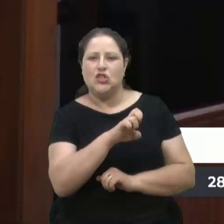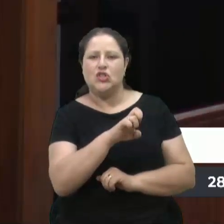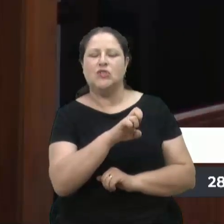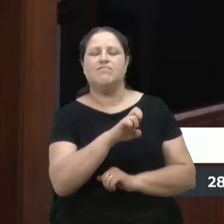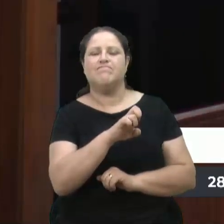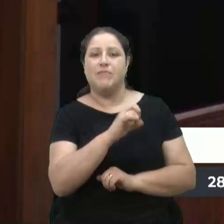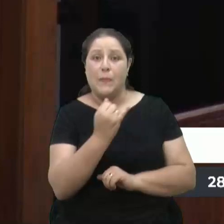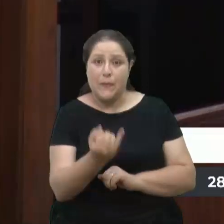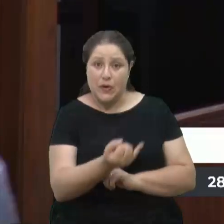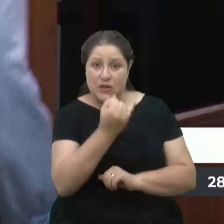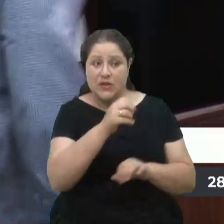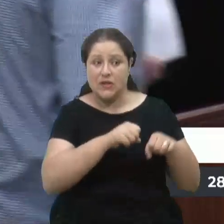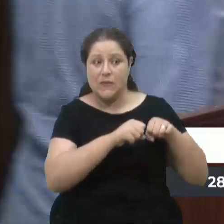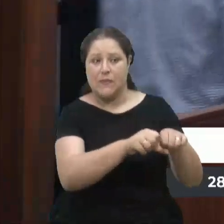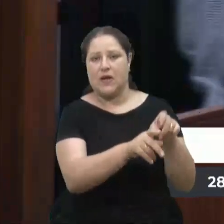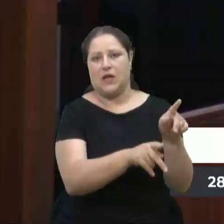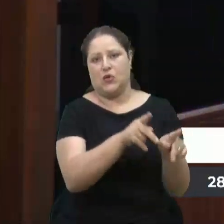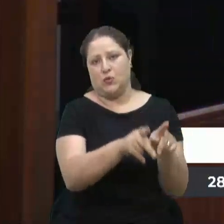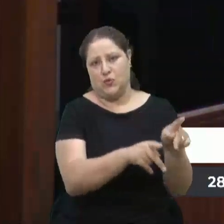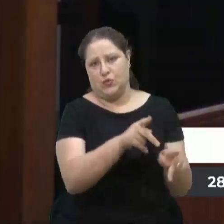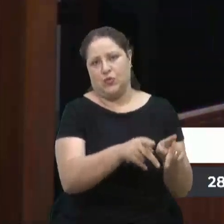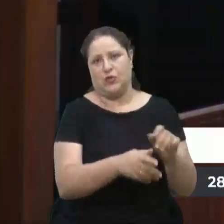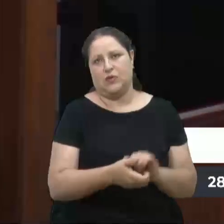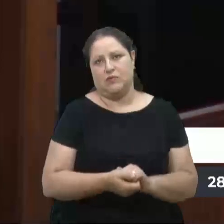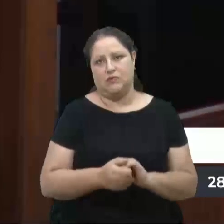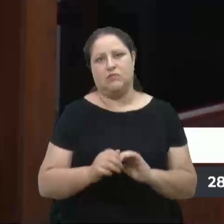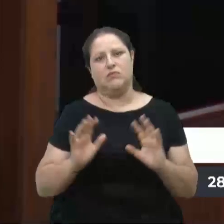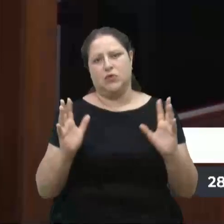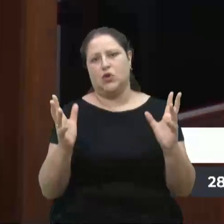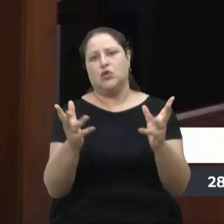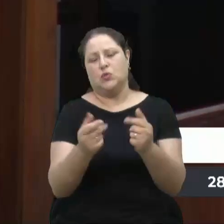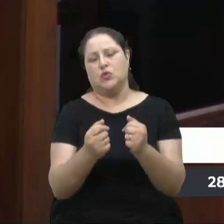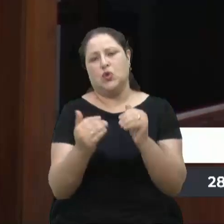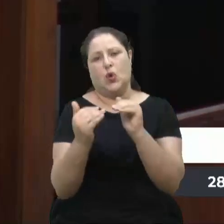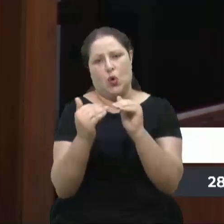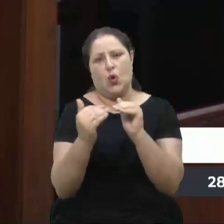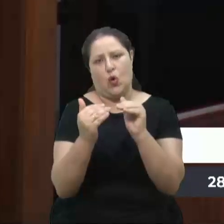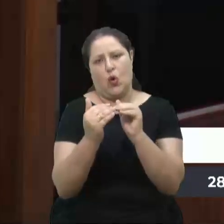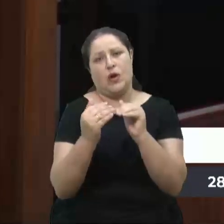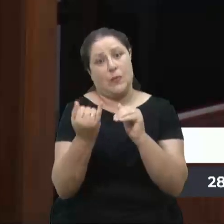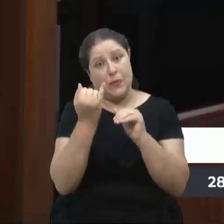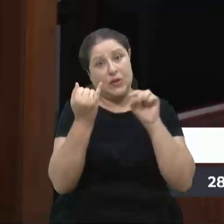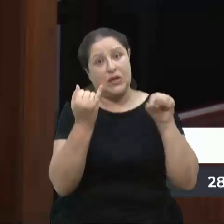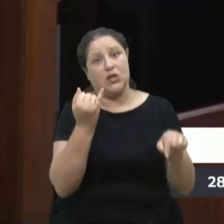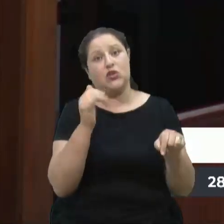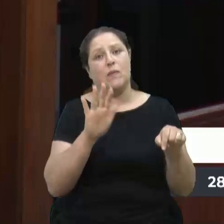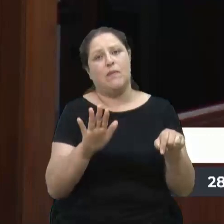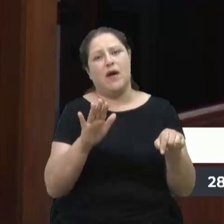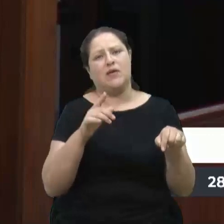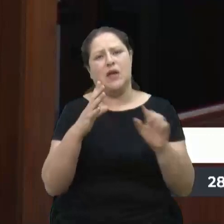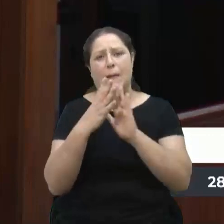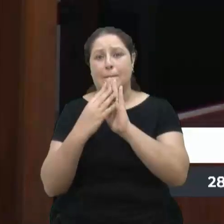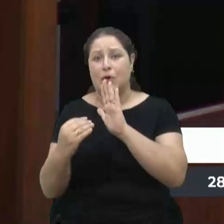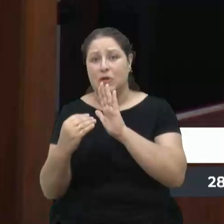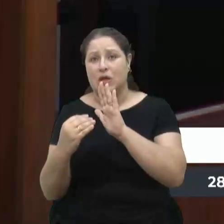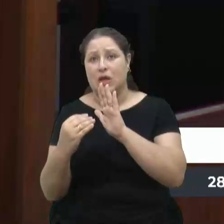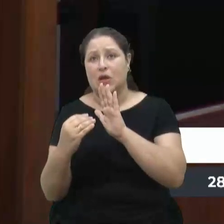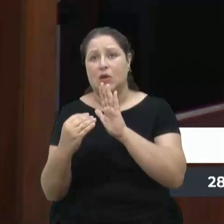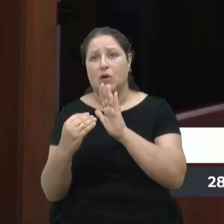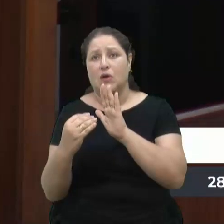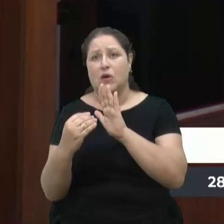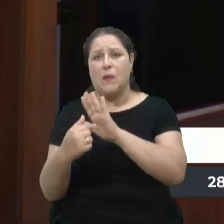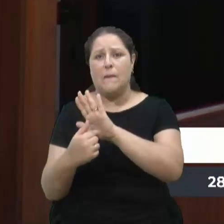do mercado público. Ninguém questiona isso. Mas, pelo que se apresentou no modelo, ele fica sobre,